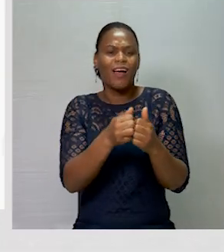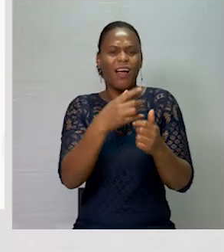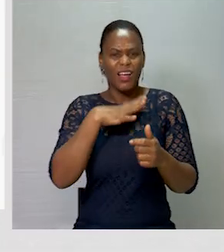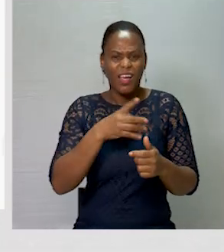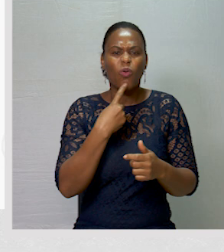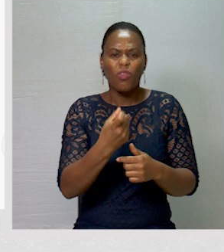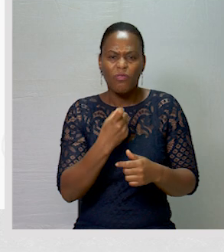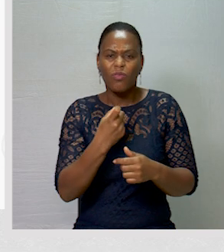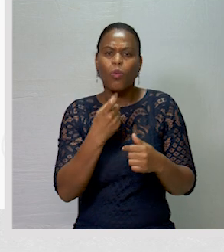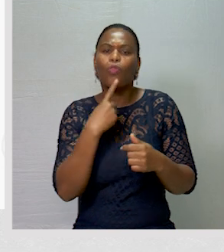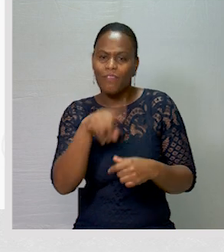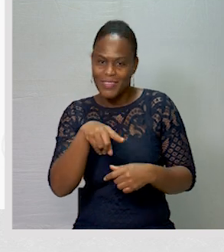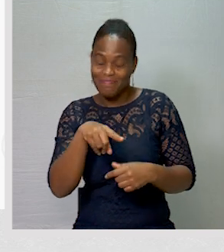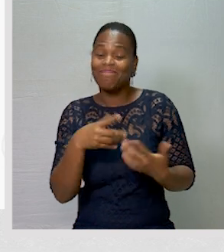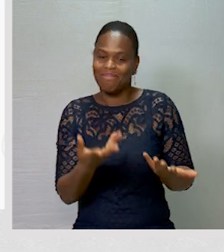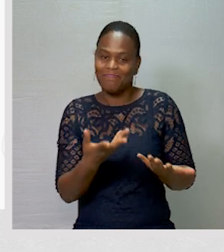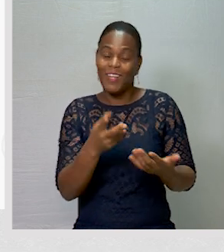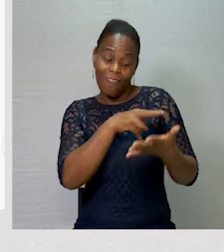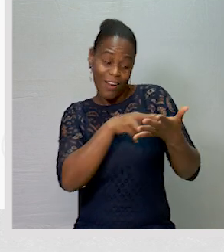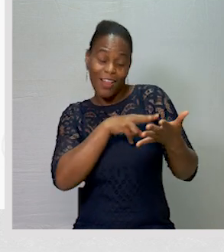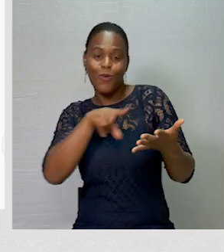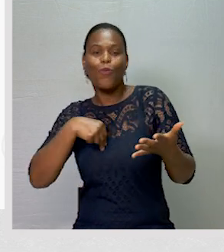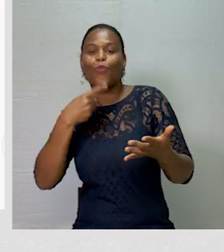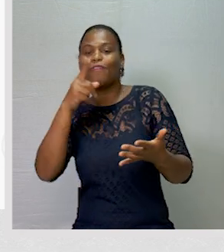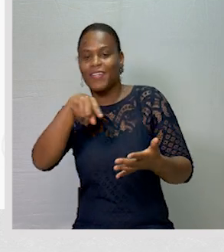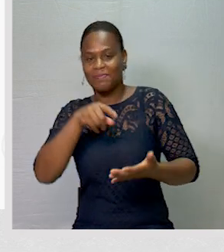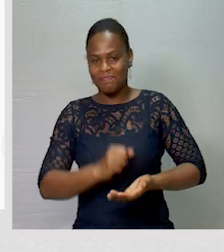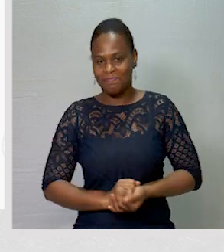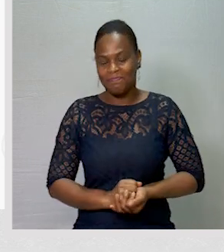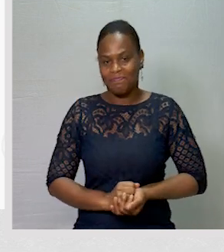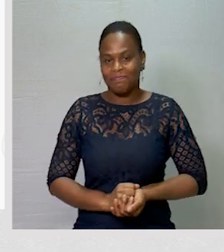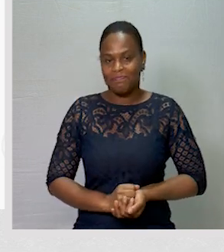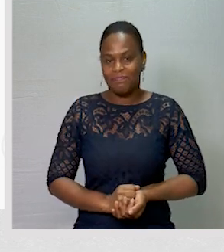Querem repetir a pergunta comigo? Vamos, leiam comigo de novo.